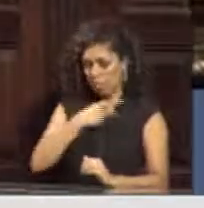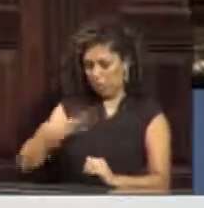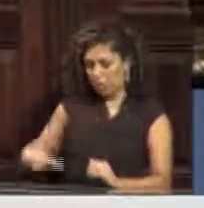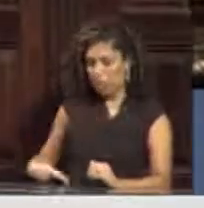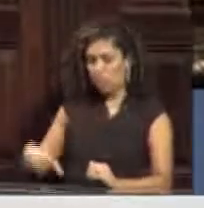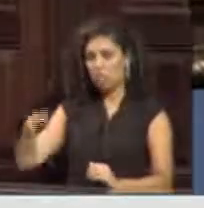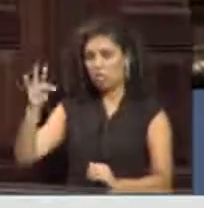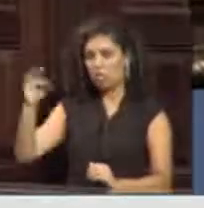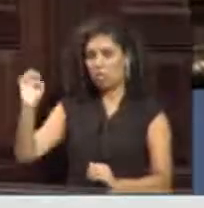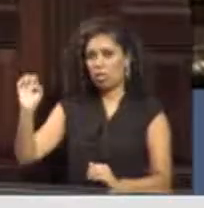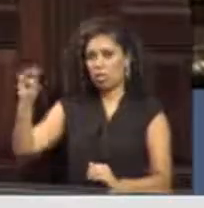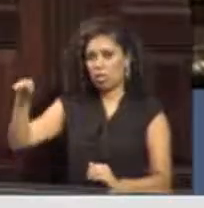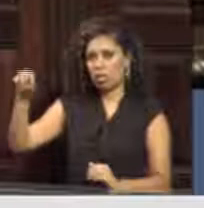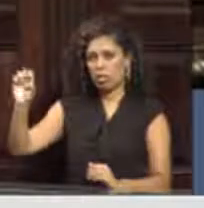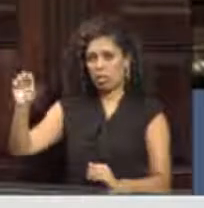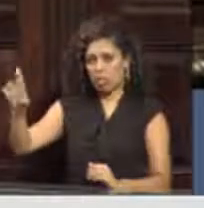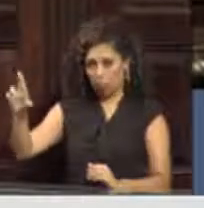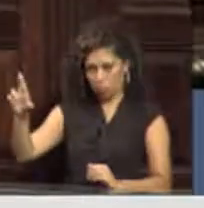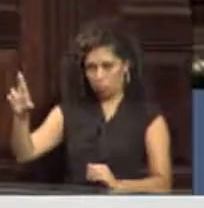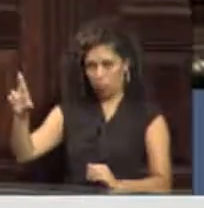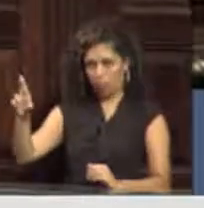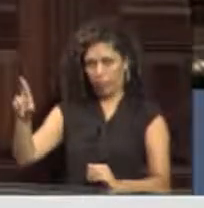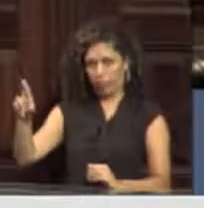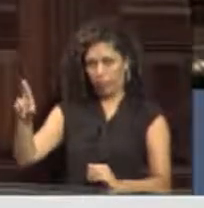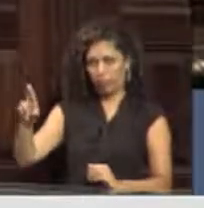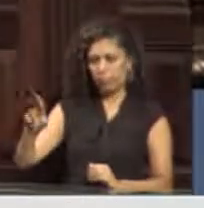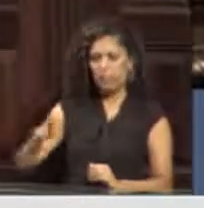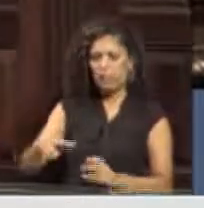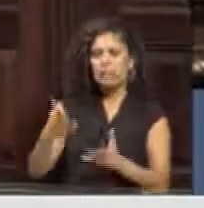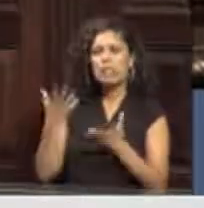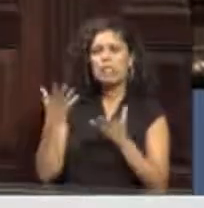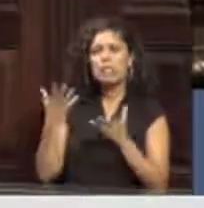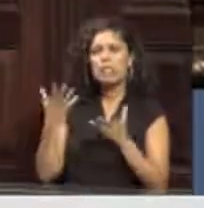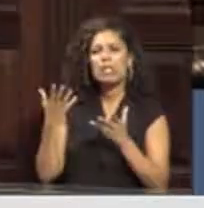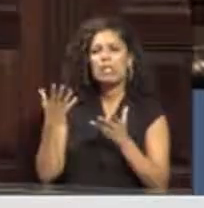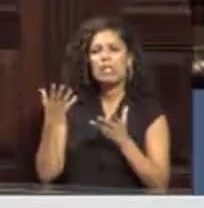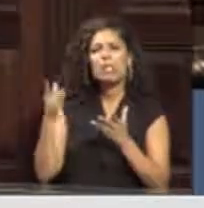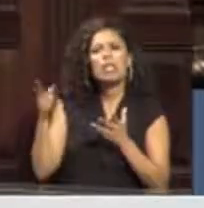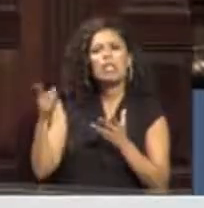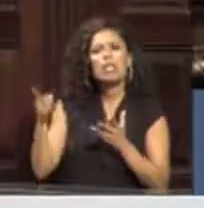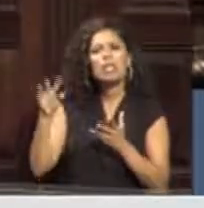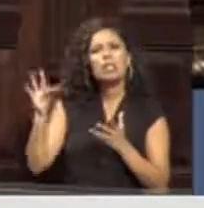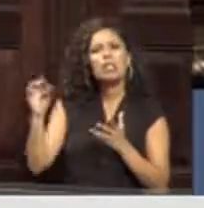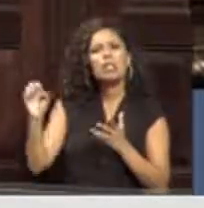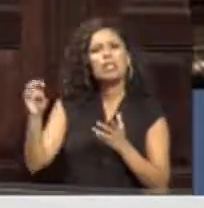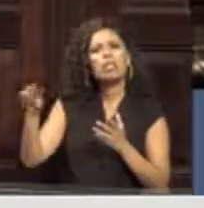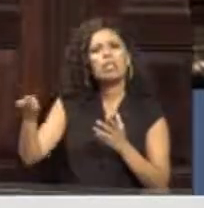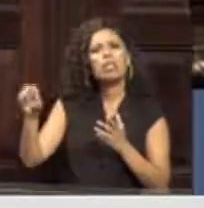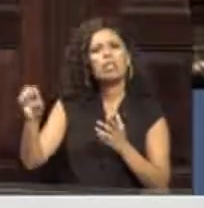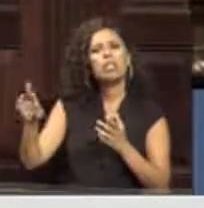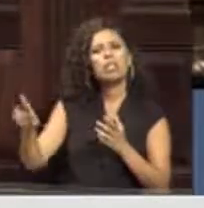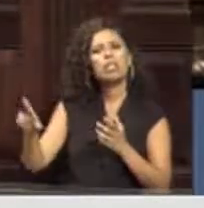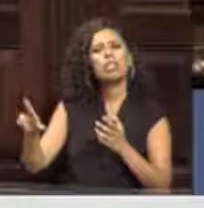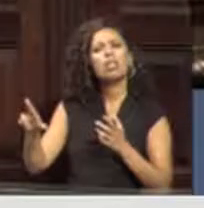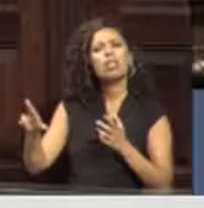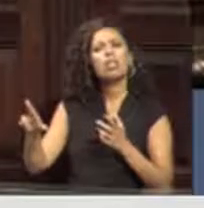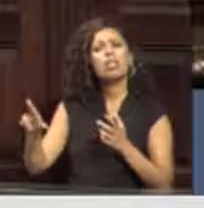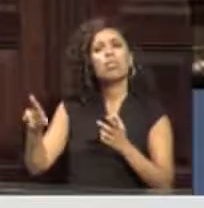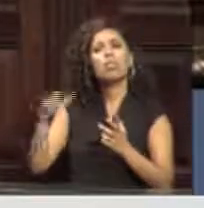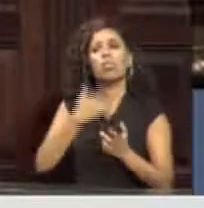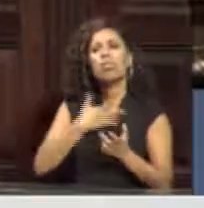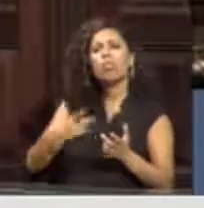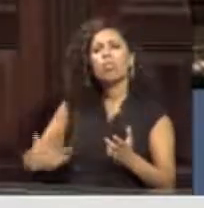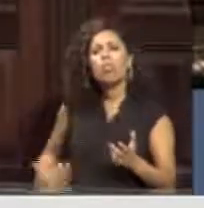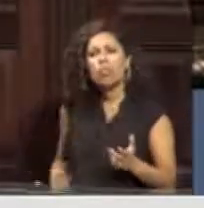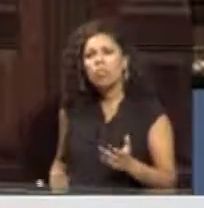um governo ameaçado pela justiça, um governo sem qualquer